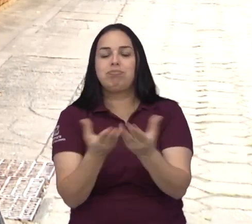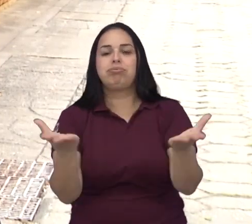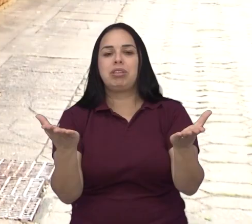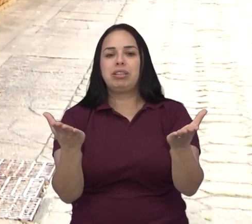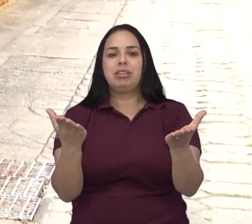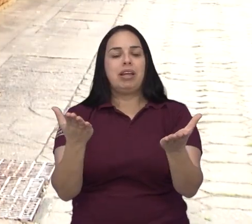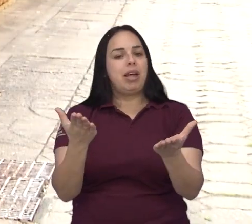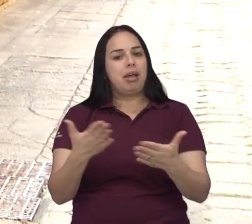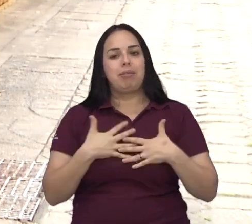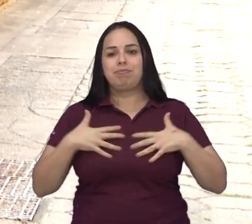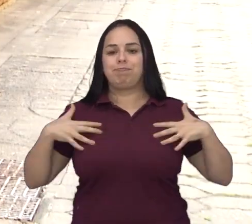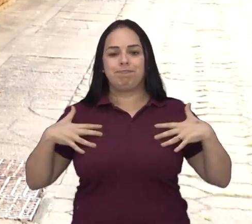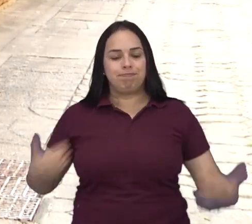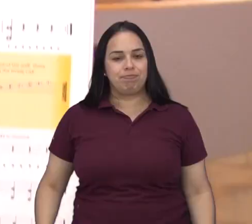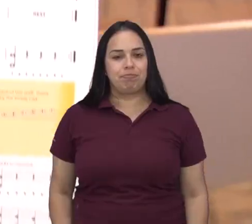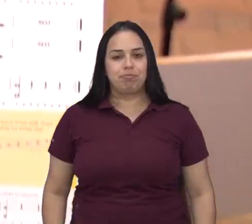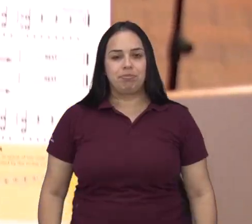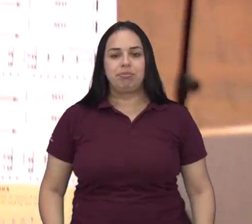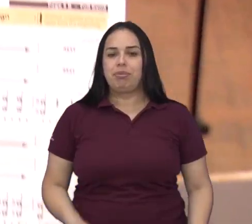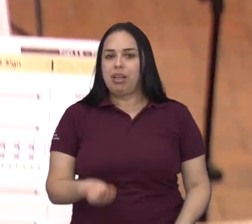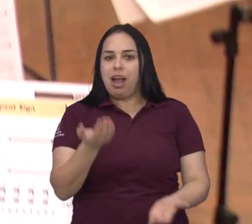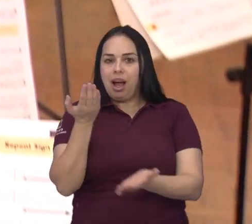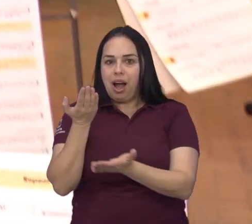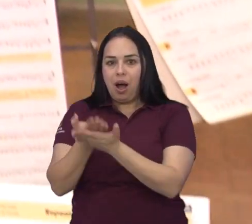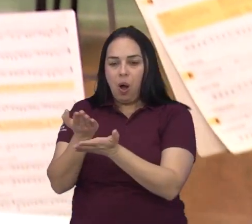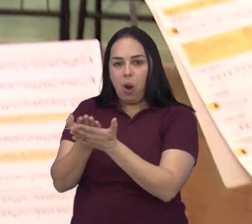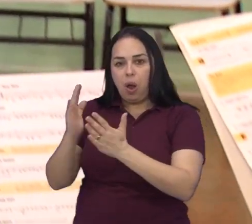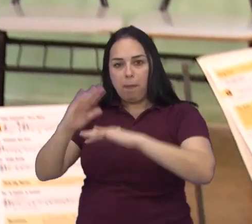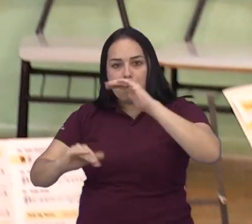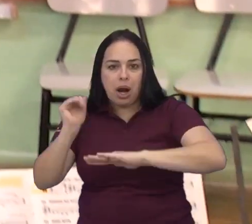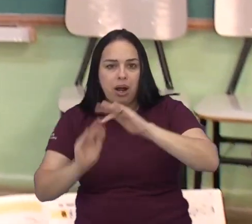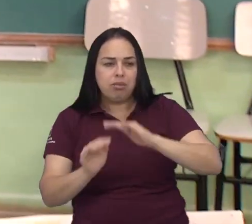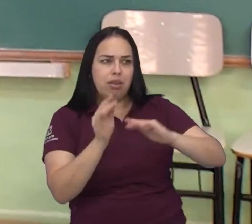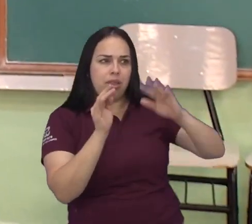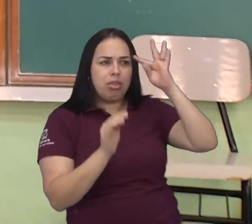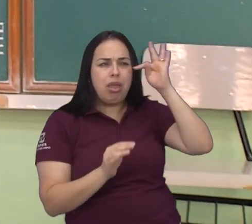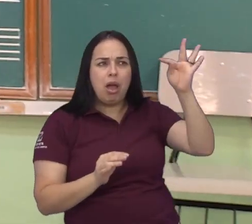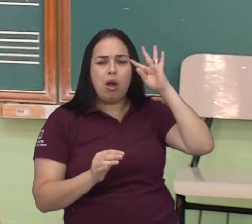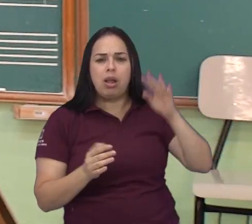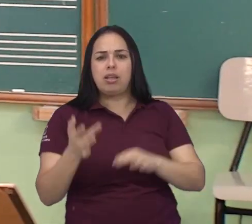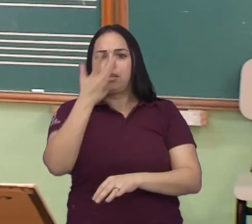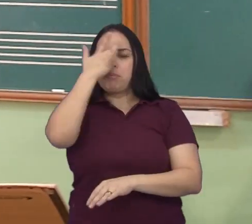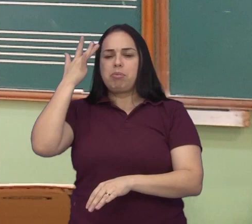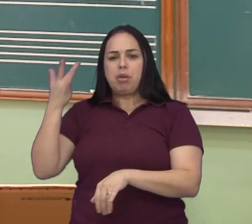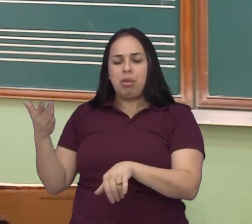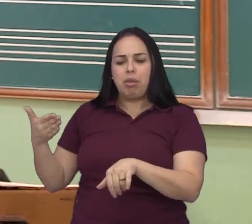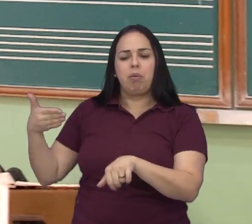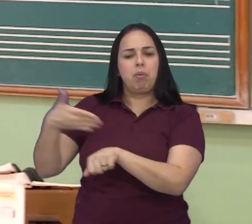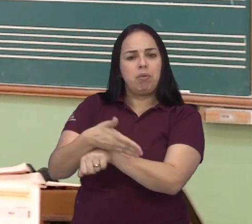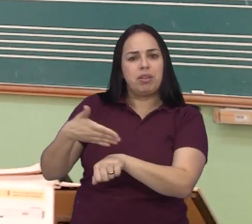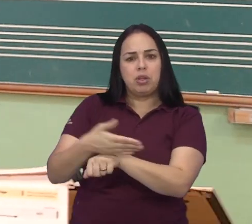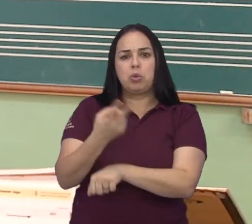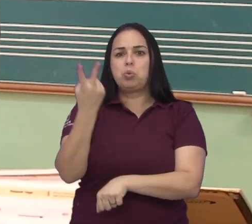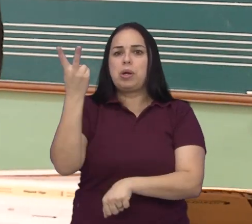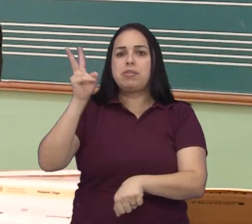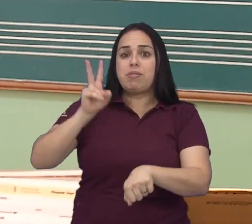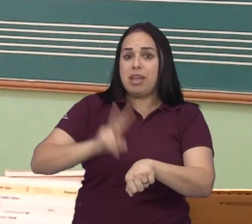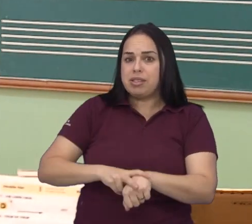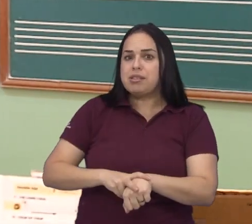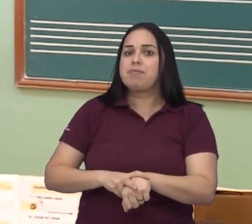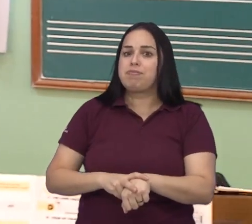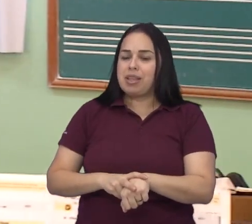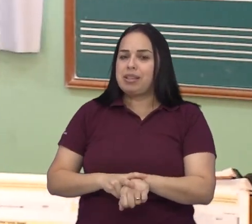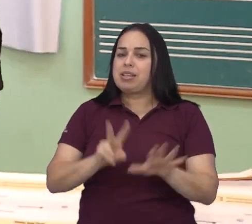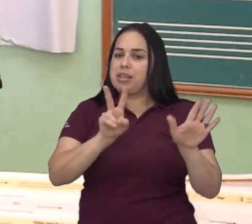isso adiante hoje para mim é muito satisfatório. Entre aulas práticas e teóricas, os alunos vêm até o Projeto Guri 2 vezes